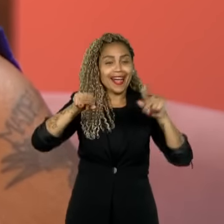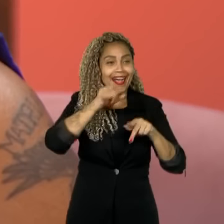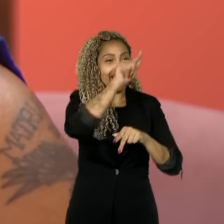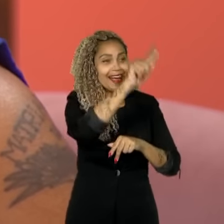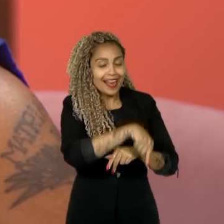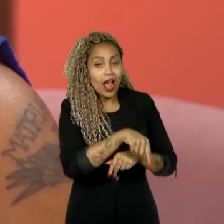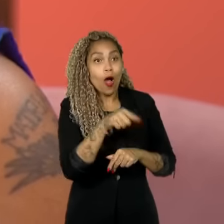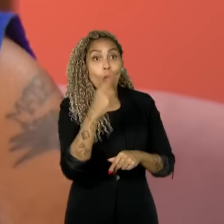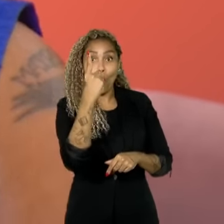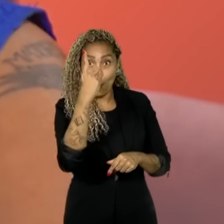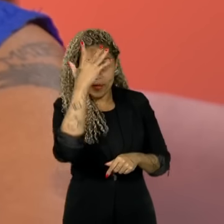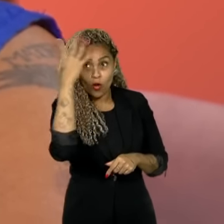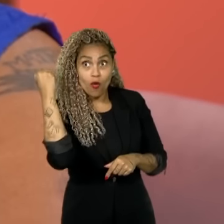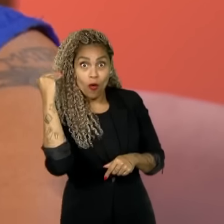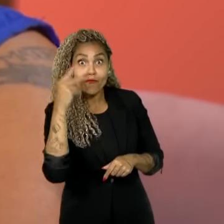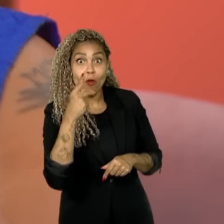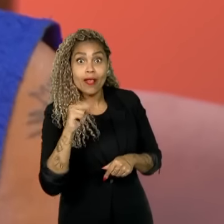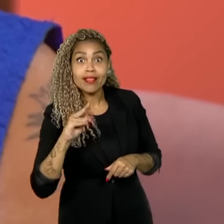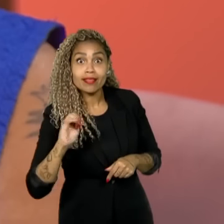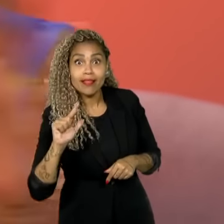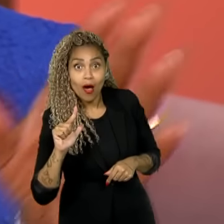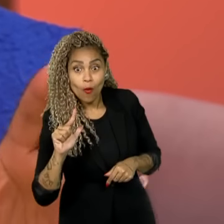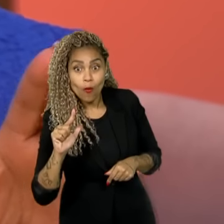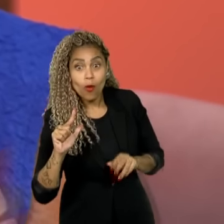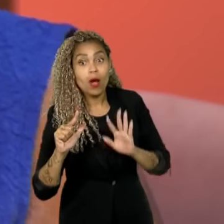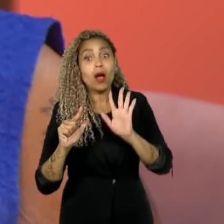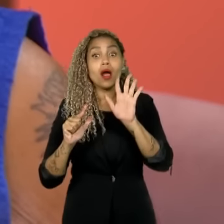Natal era que ele ia num lugar